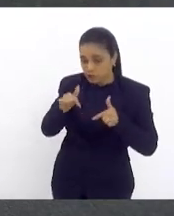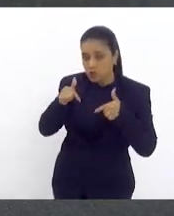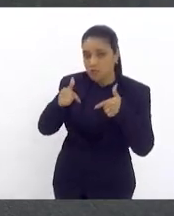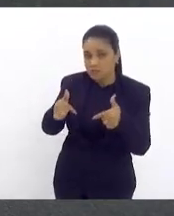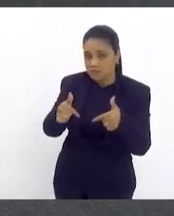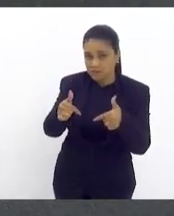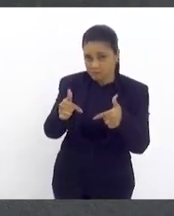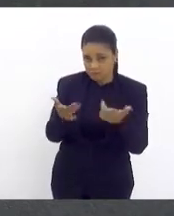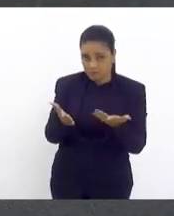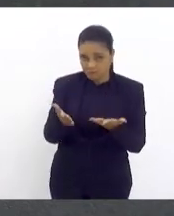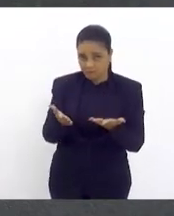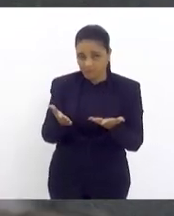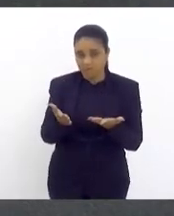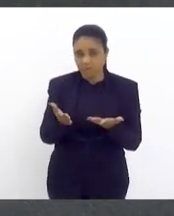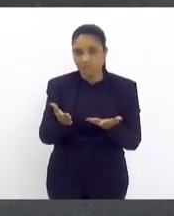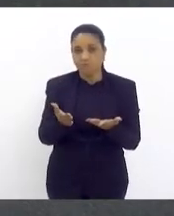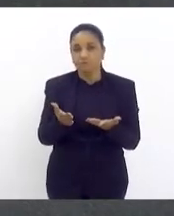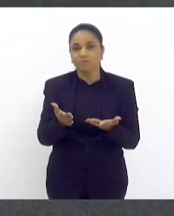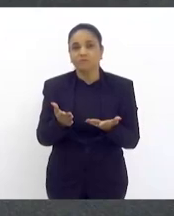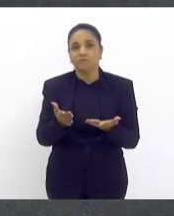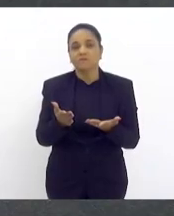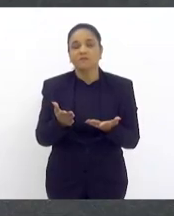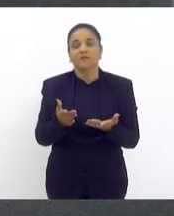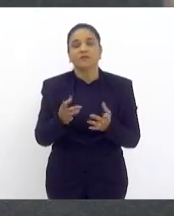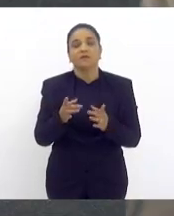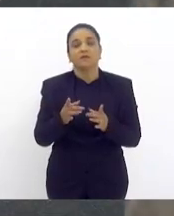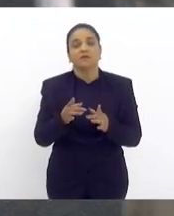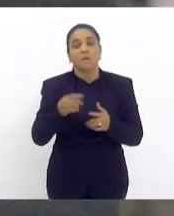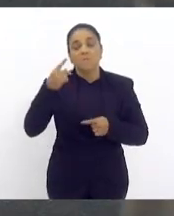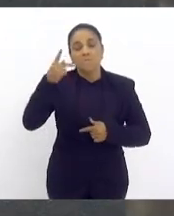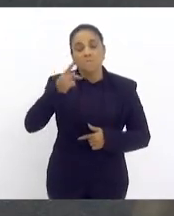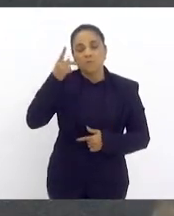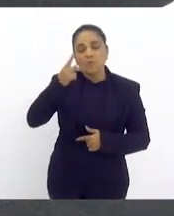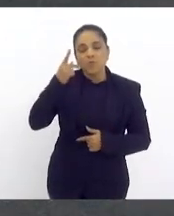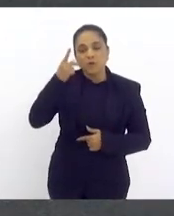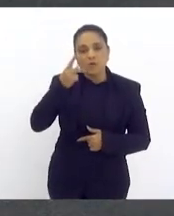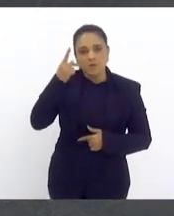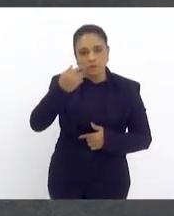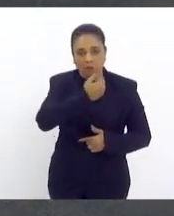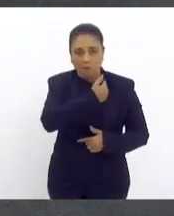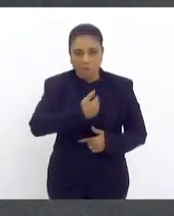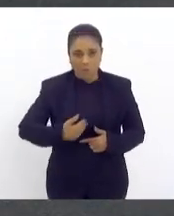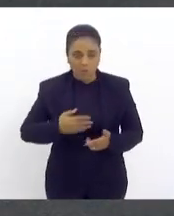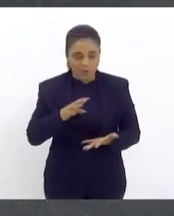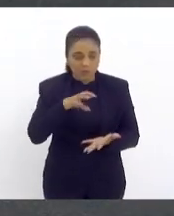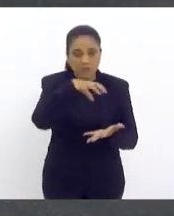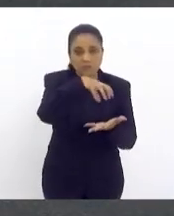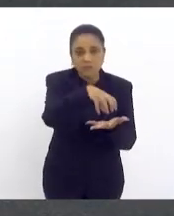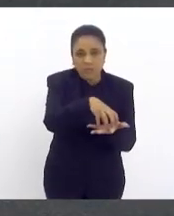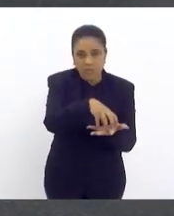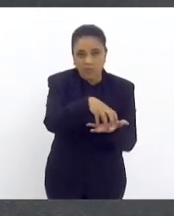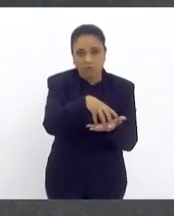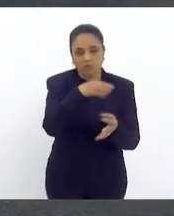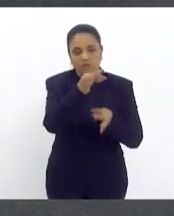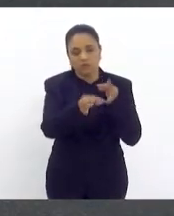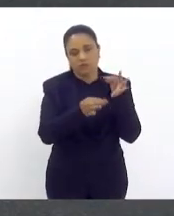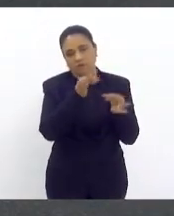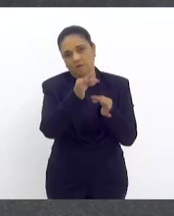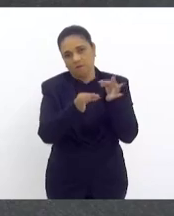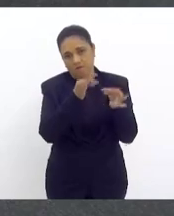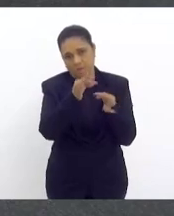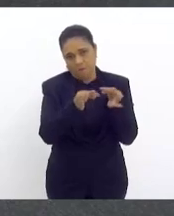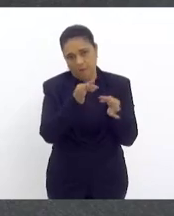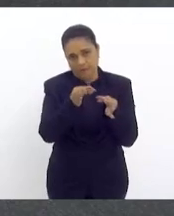essas duas tipos essas duas espécies de política pública de centros de atendimento